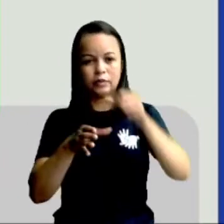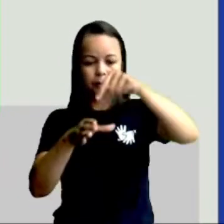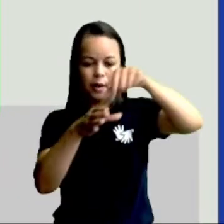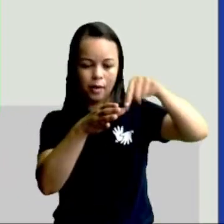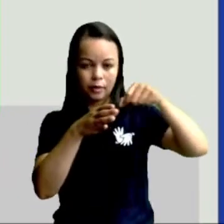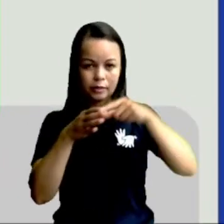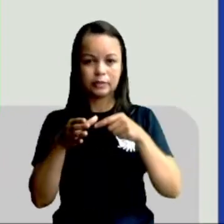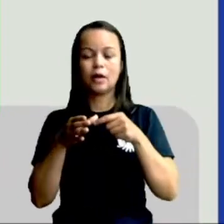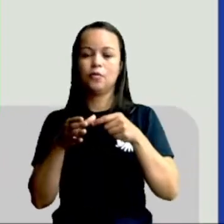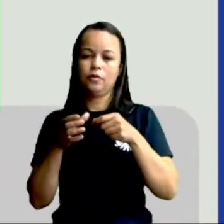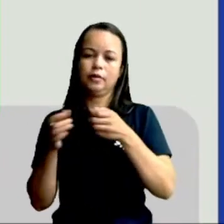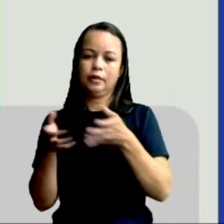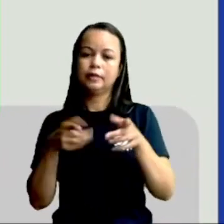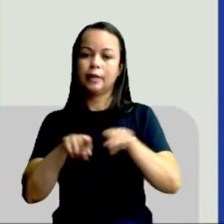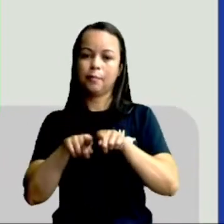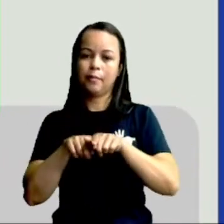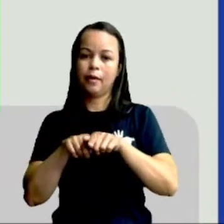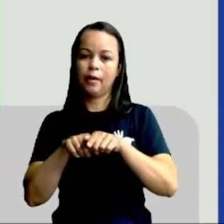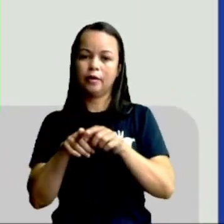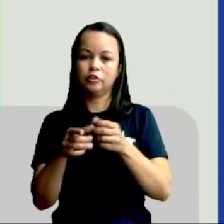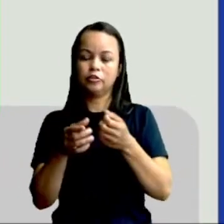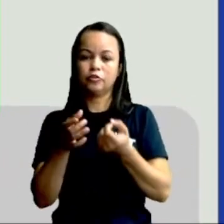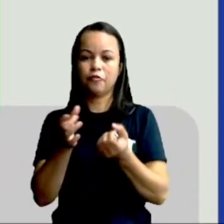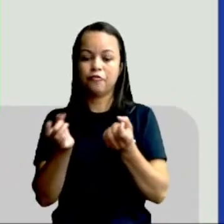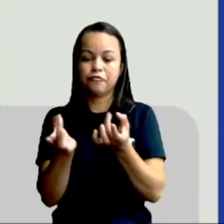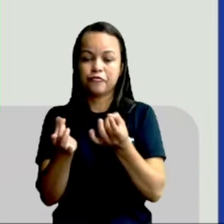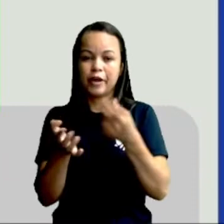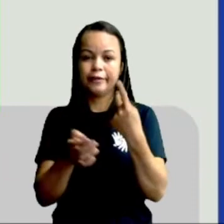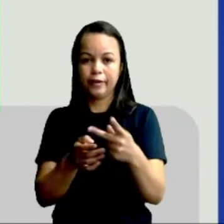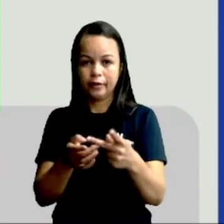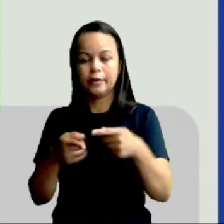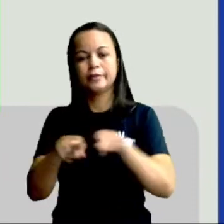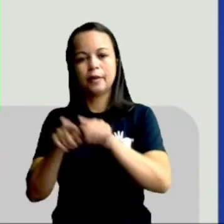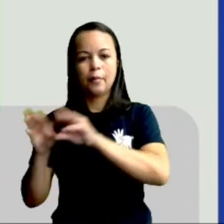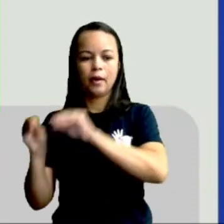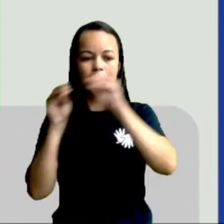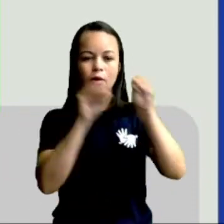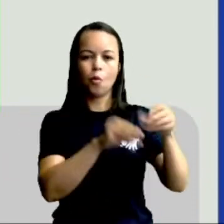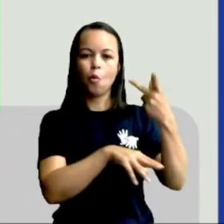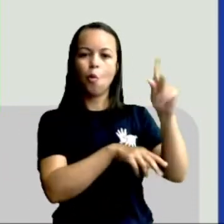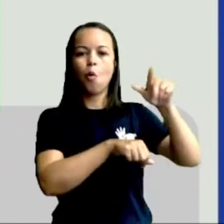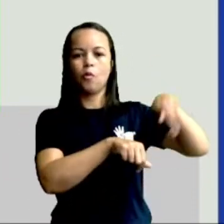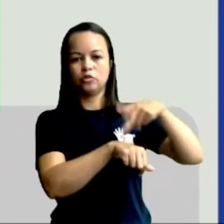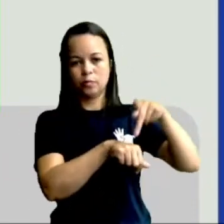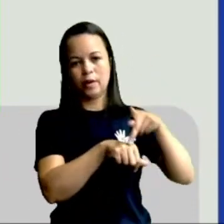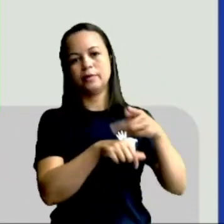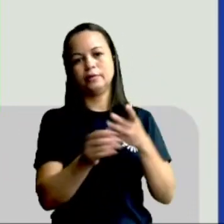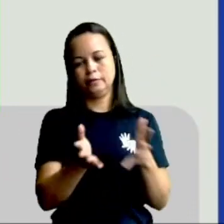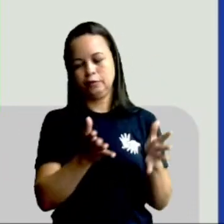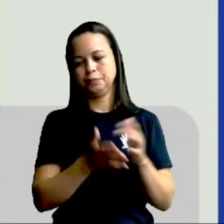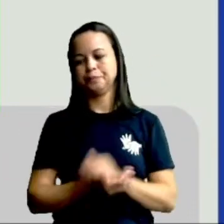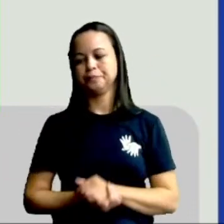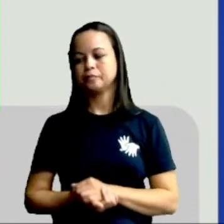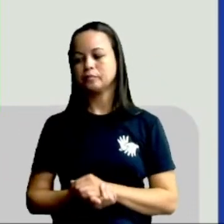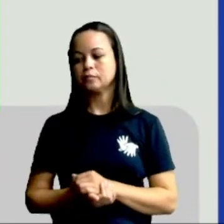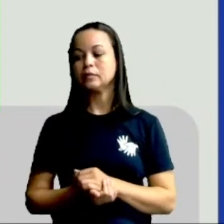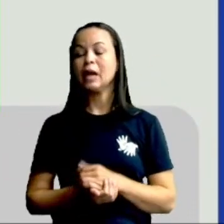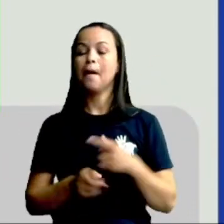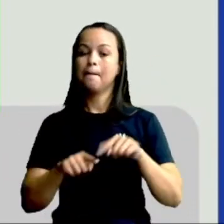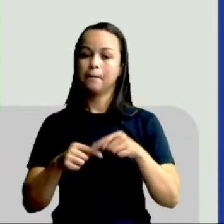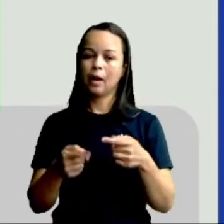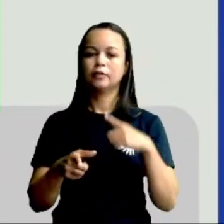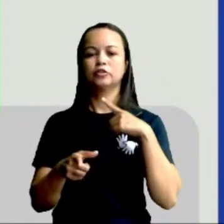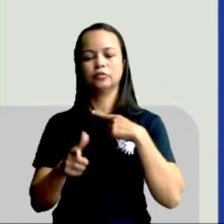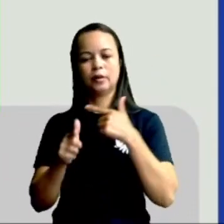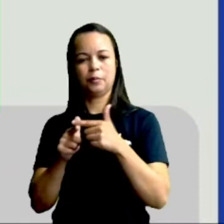para fora do Brasil. No sertão, predomina a cultura de subsistência, prejudicada às vezes pelas